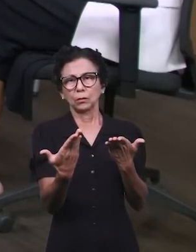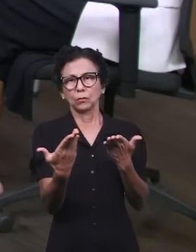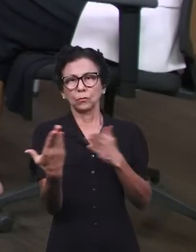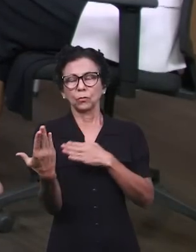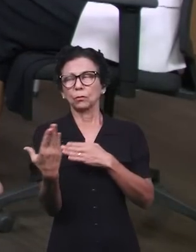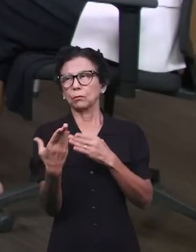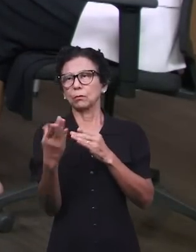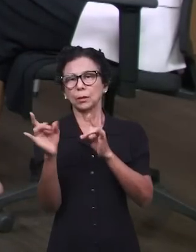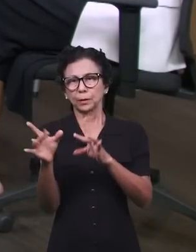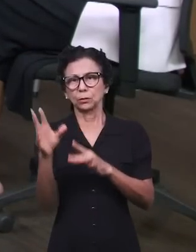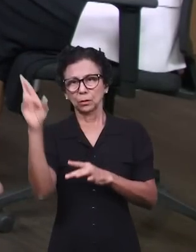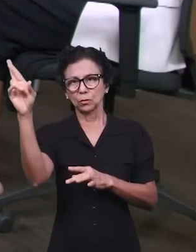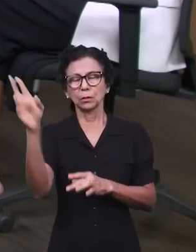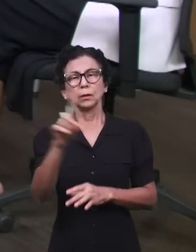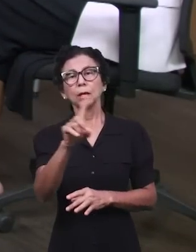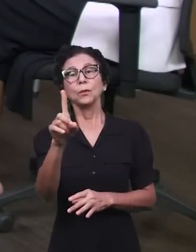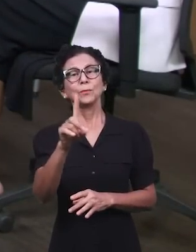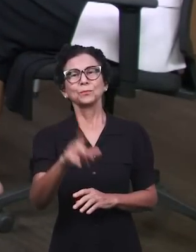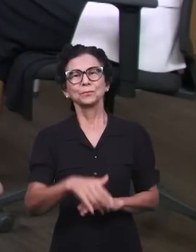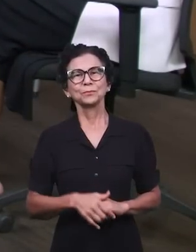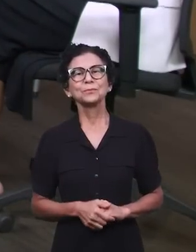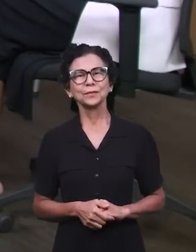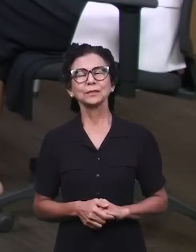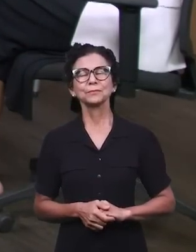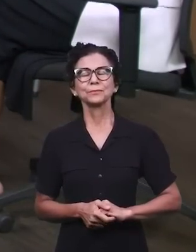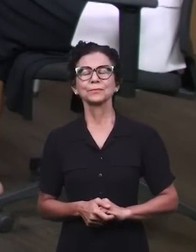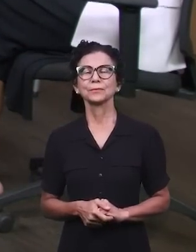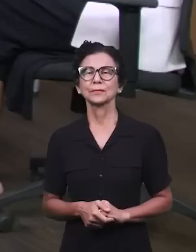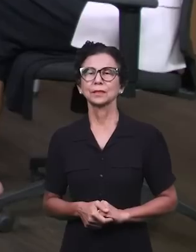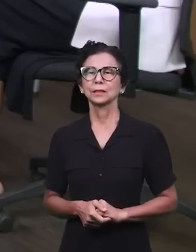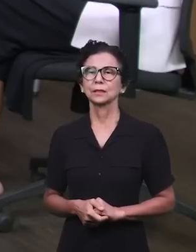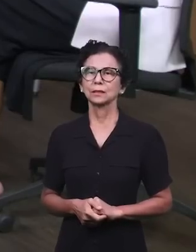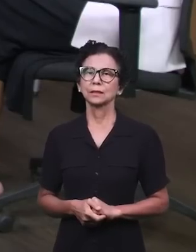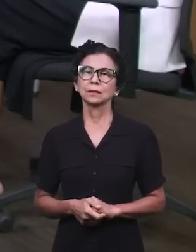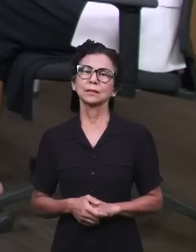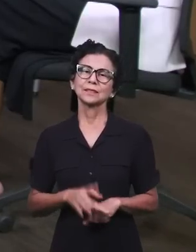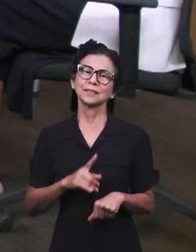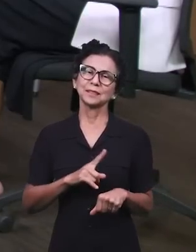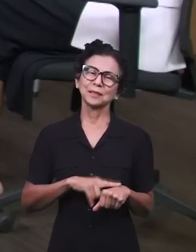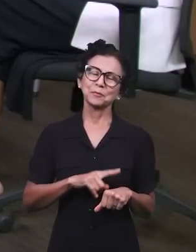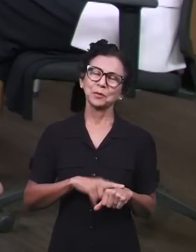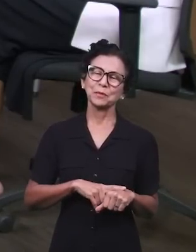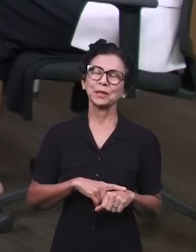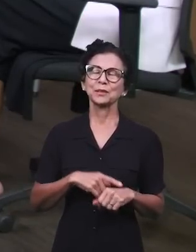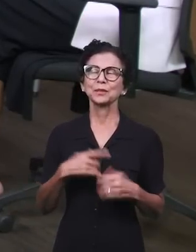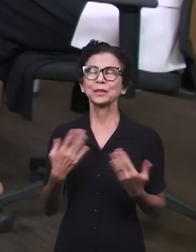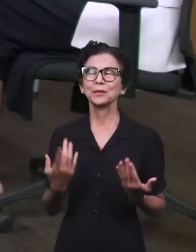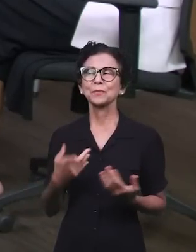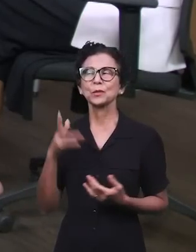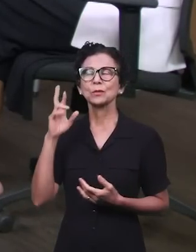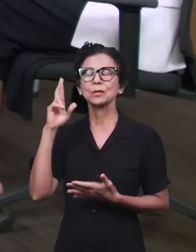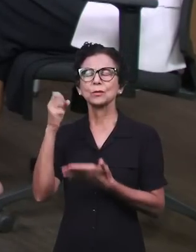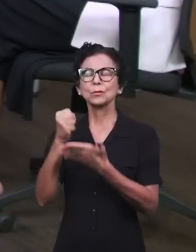lugar de nossa habitação. É um momento em que o Senhor é o nosso refúgio, tem um momento que Ele é a nossa habitação. E ali, a